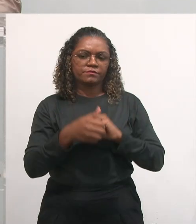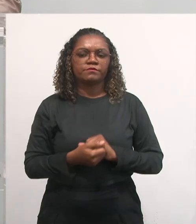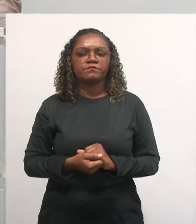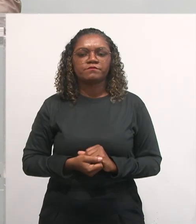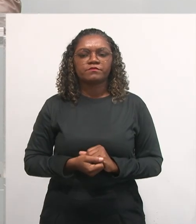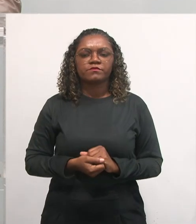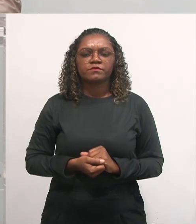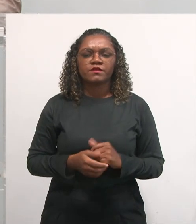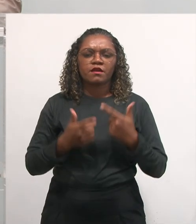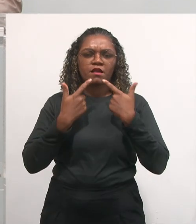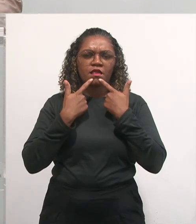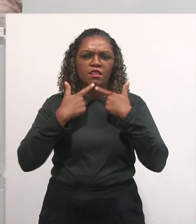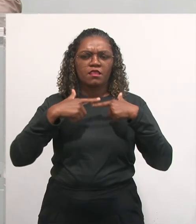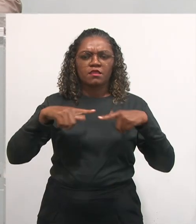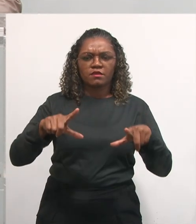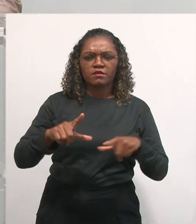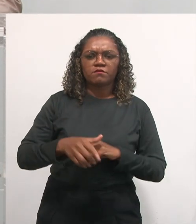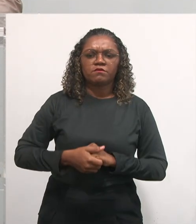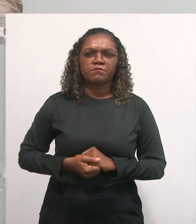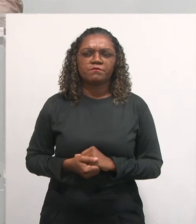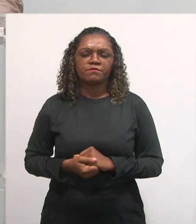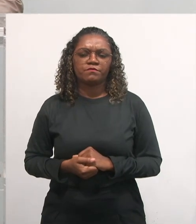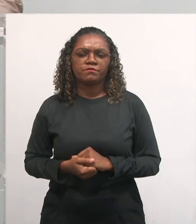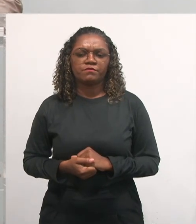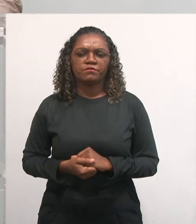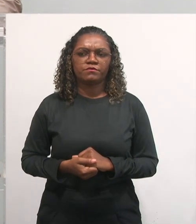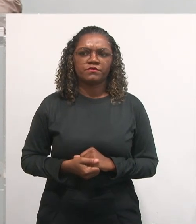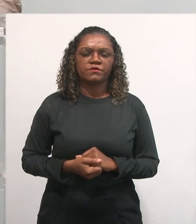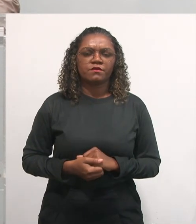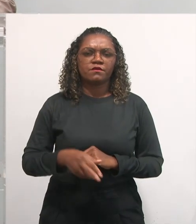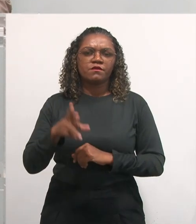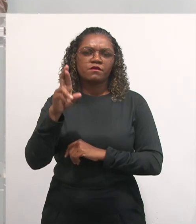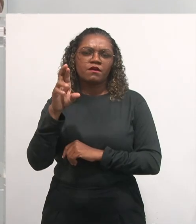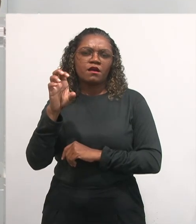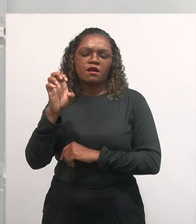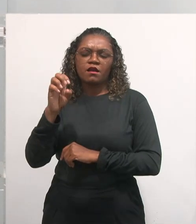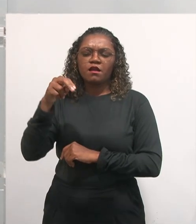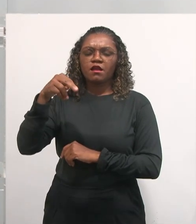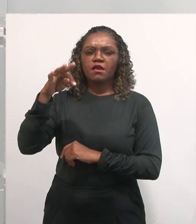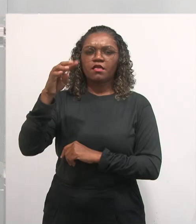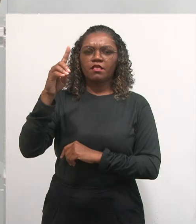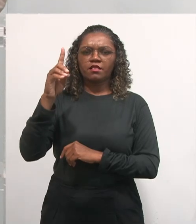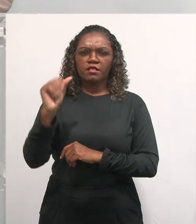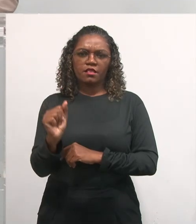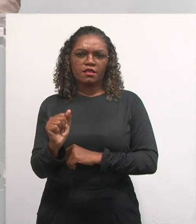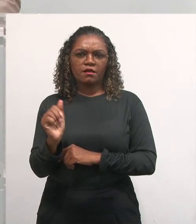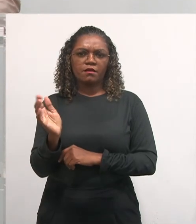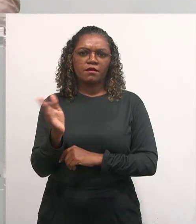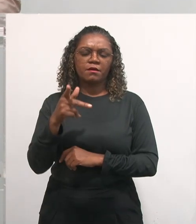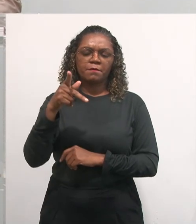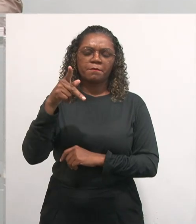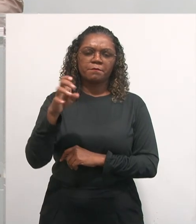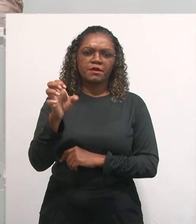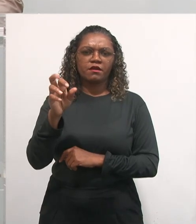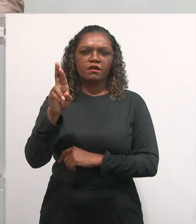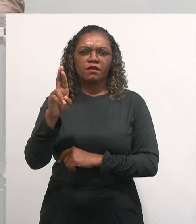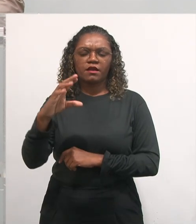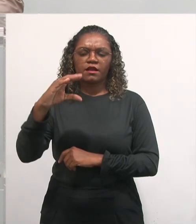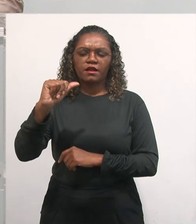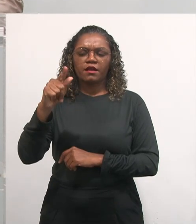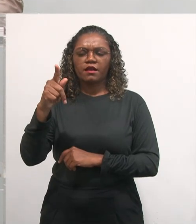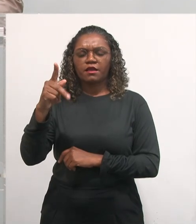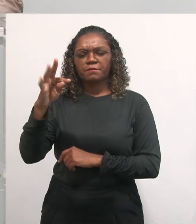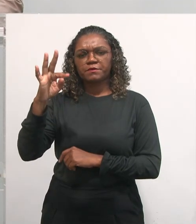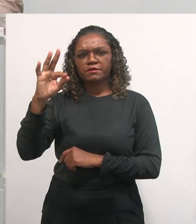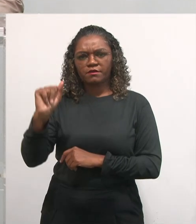uso linguajar economês, por exemplo, renda, per capita e não sei o que e tal. E aí, qual a sua renda per capita?